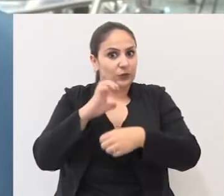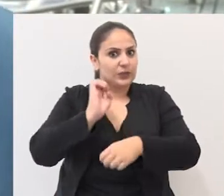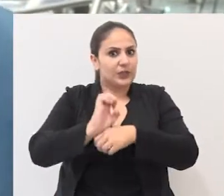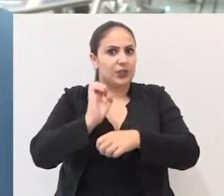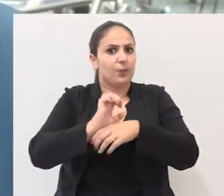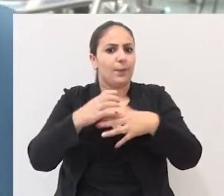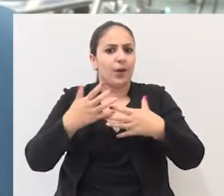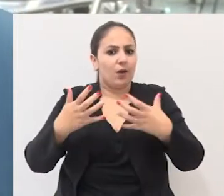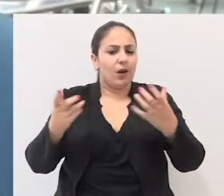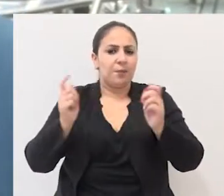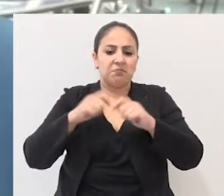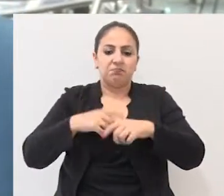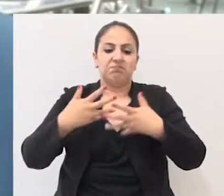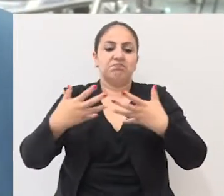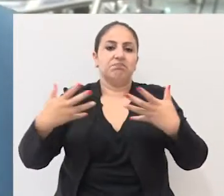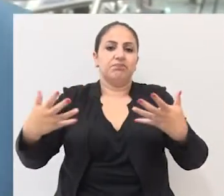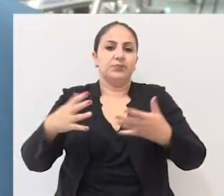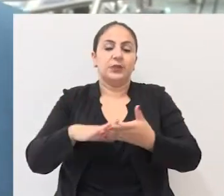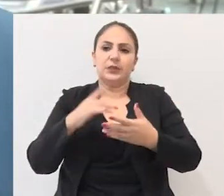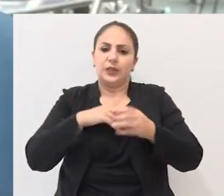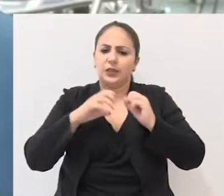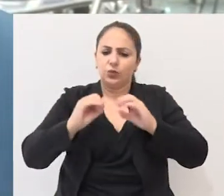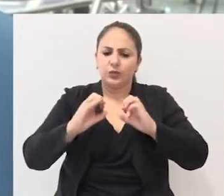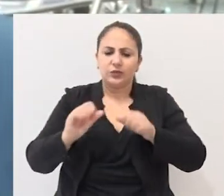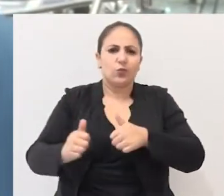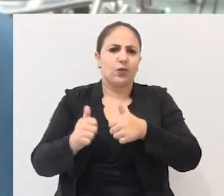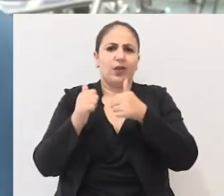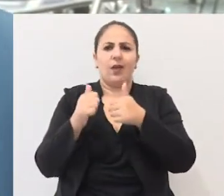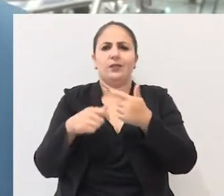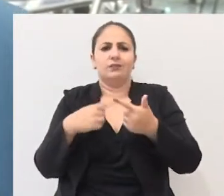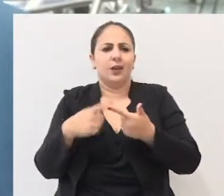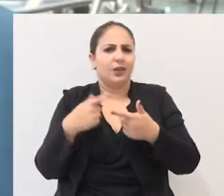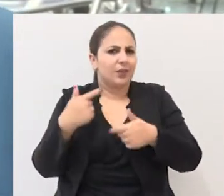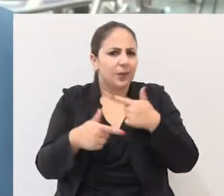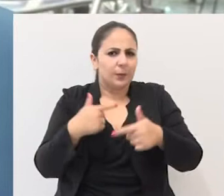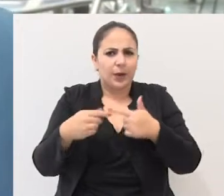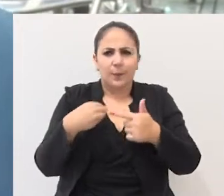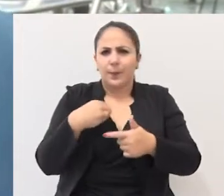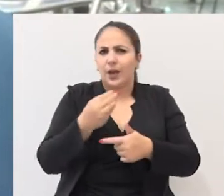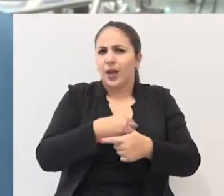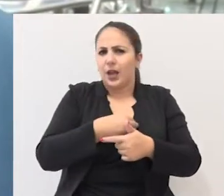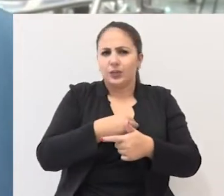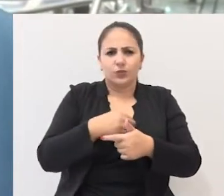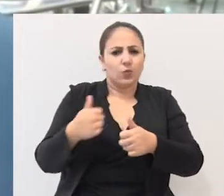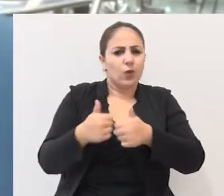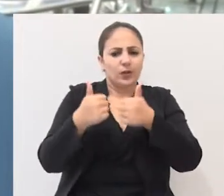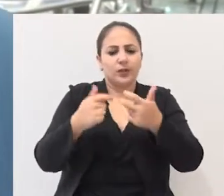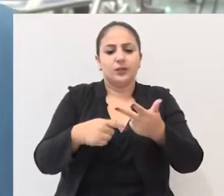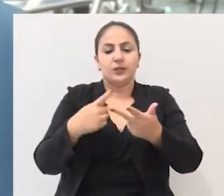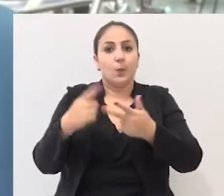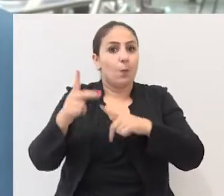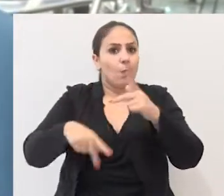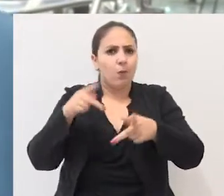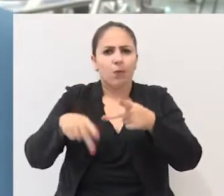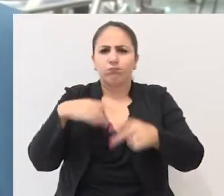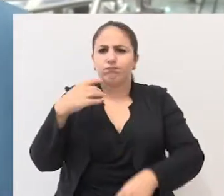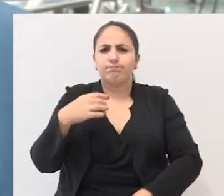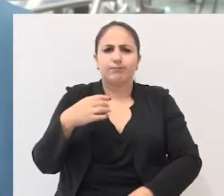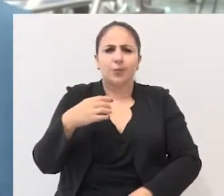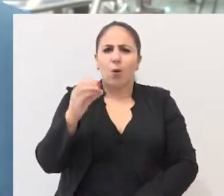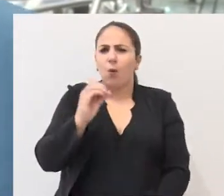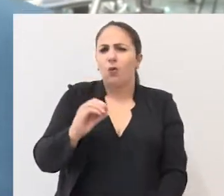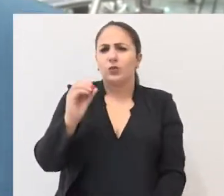crescimento enorme, já vem crescendo. Tem educação de qualidade, tem serviços médicos hospitalares de qualidade, tem um povo